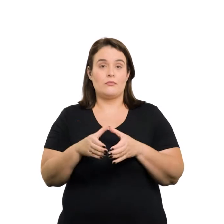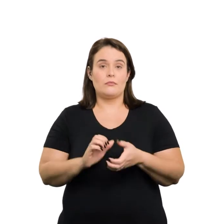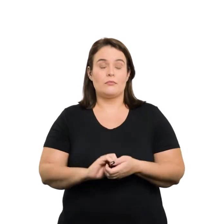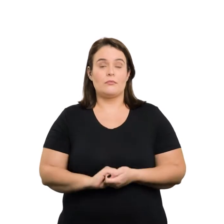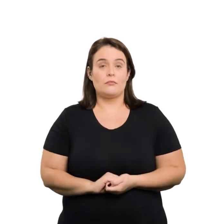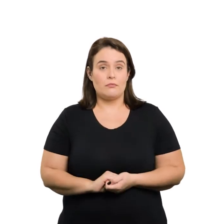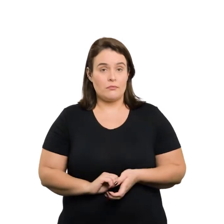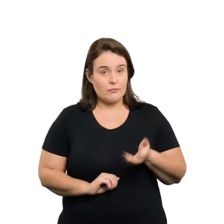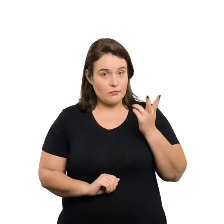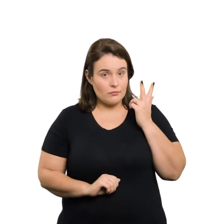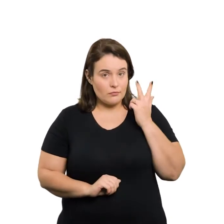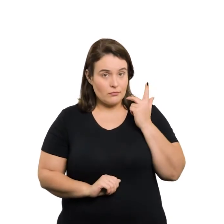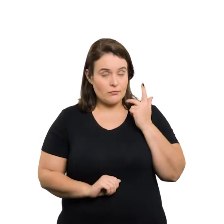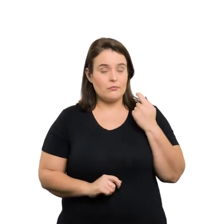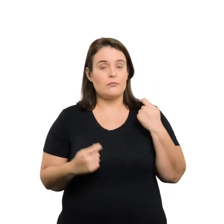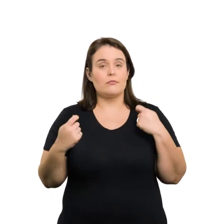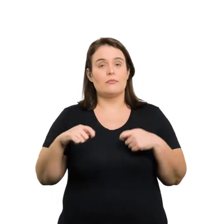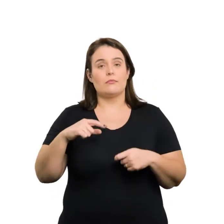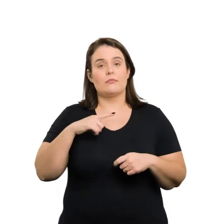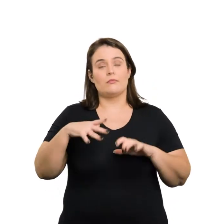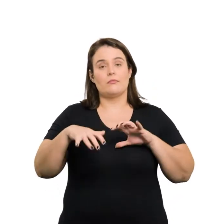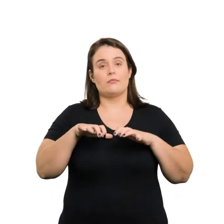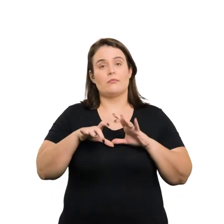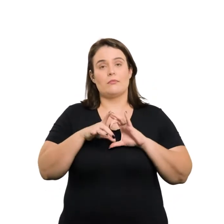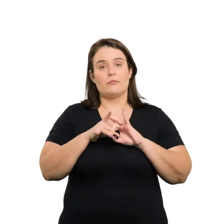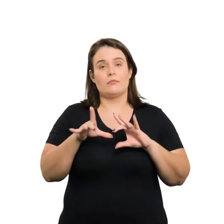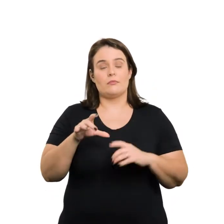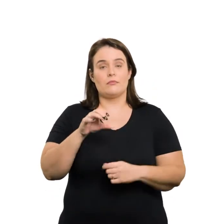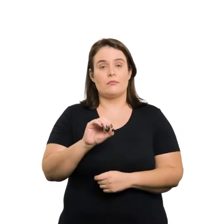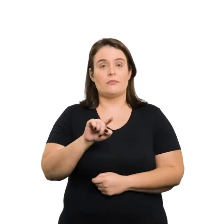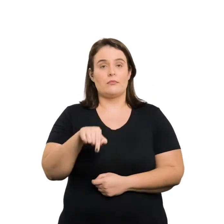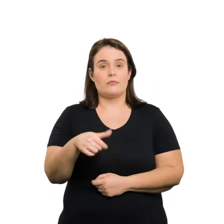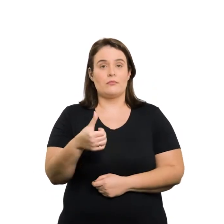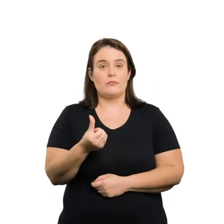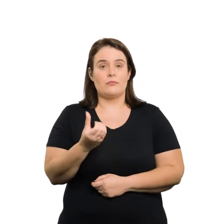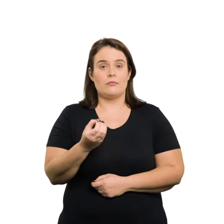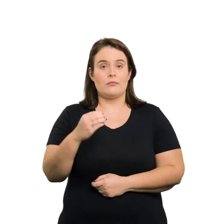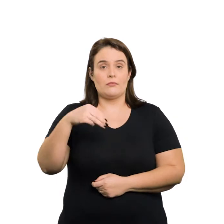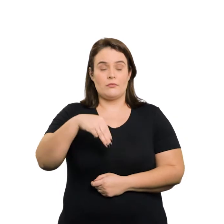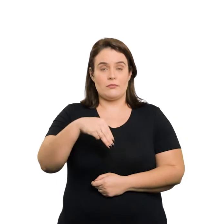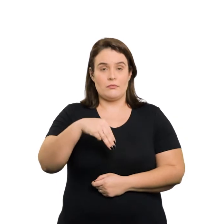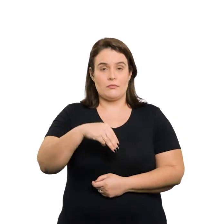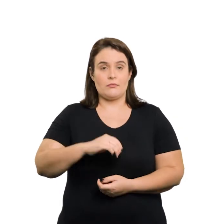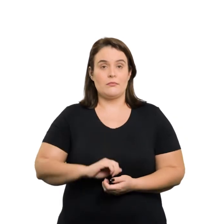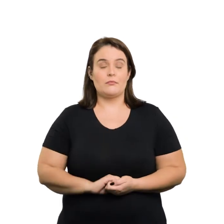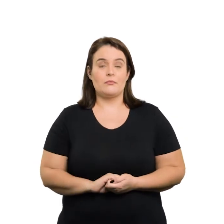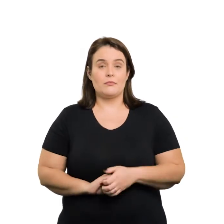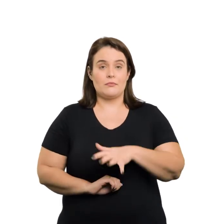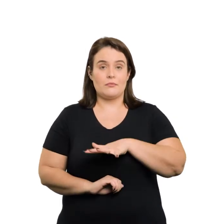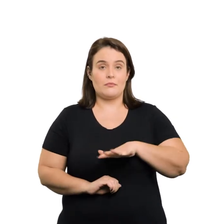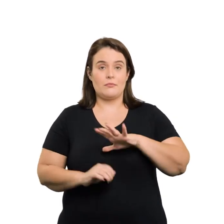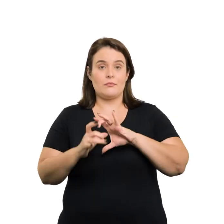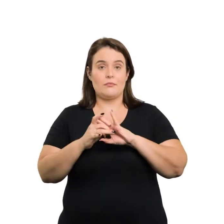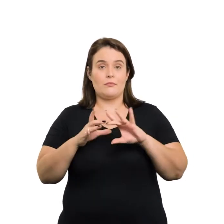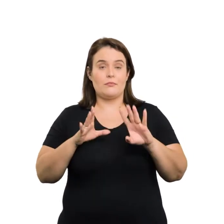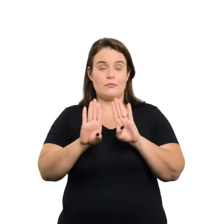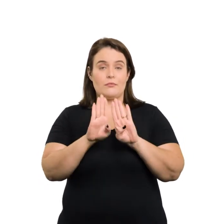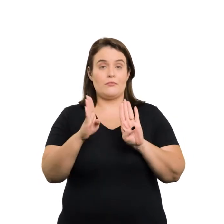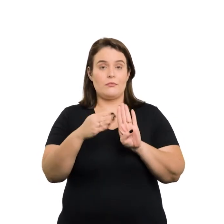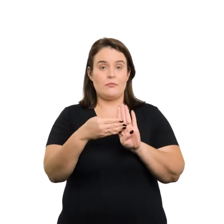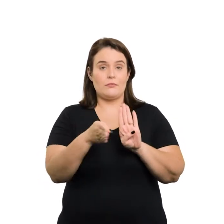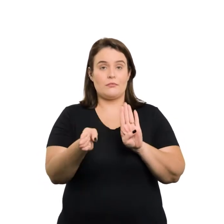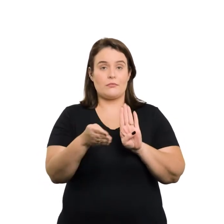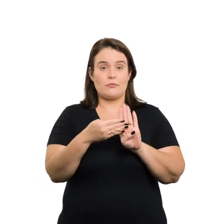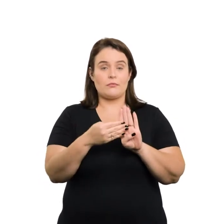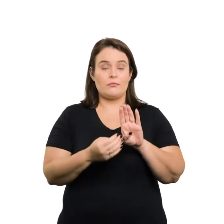coletivo. Os boxes comuns devem ter uma área livre com 0,60 metro de diâmetro e vão livre